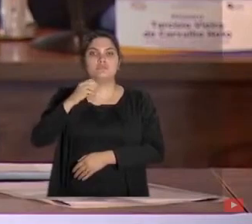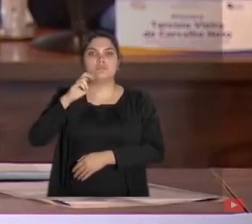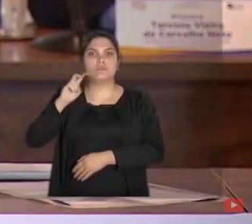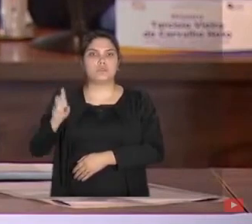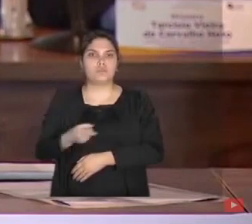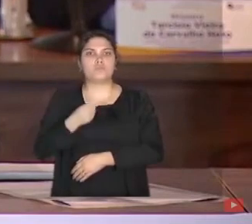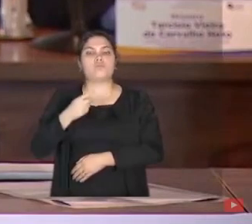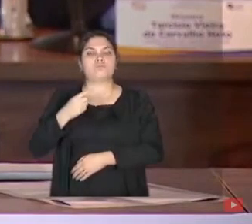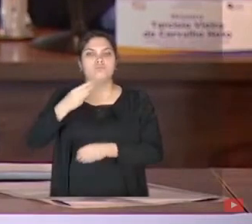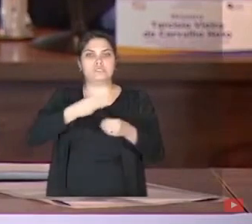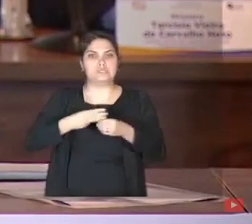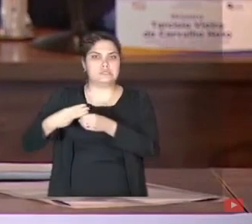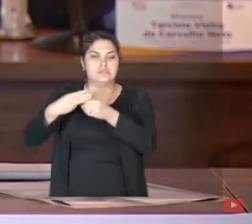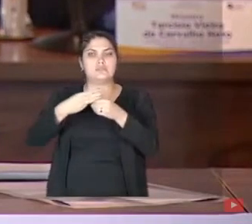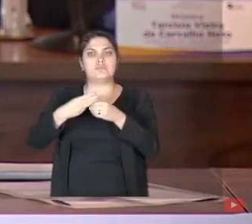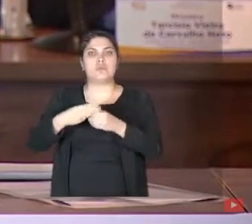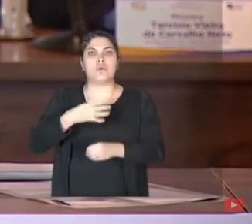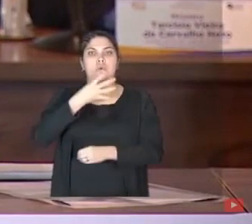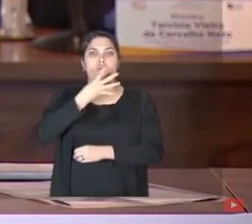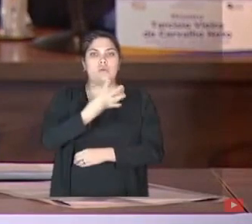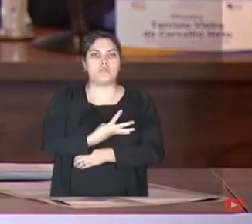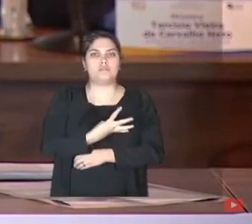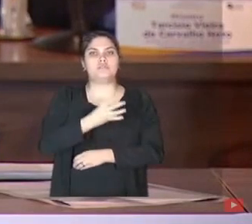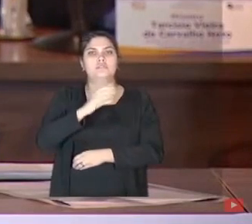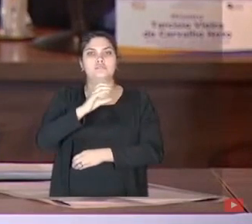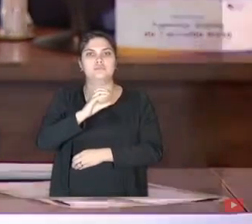5.567 municípios,